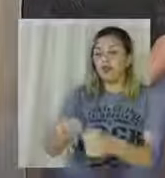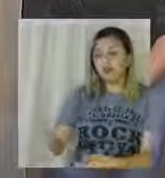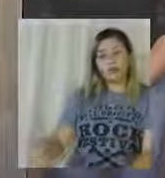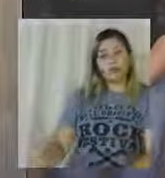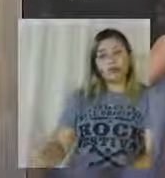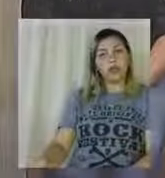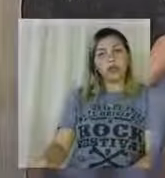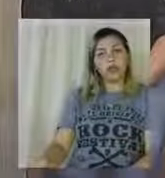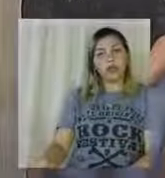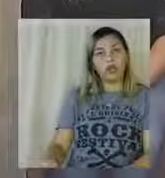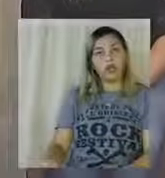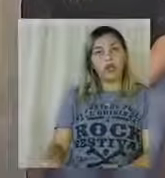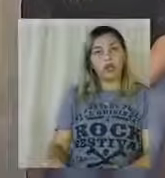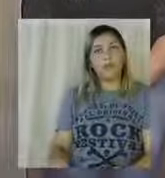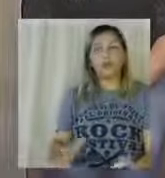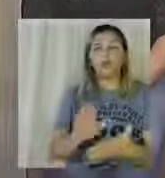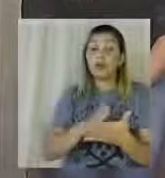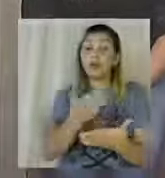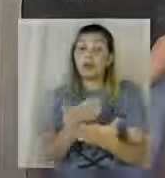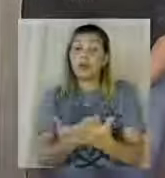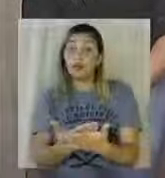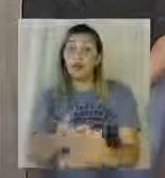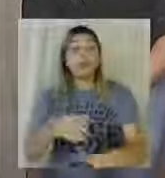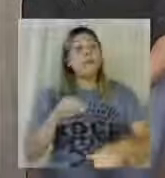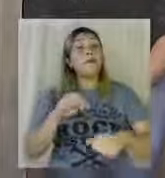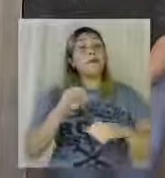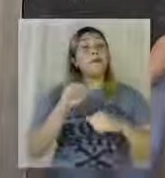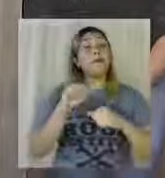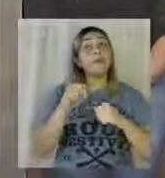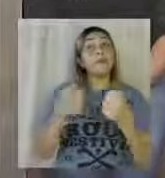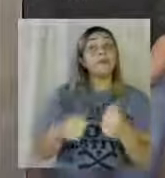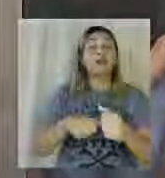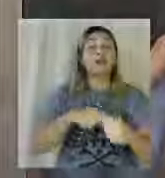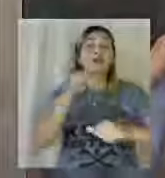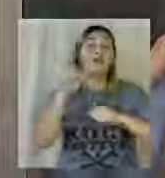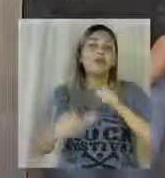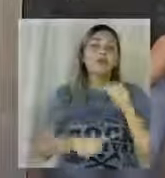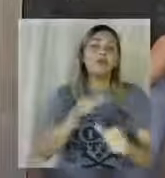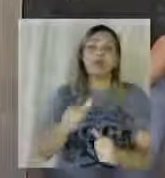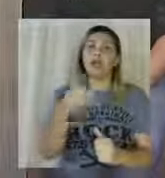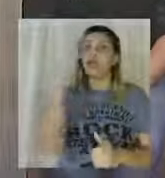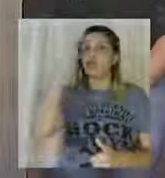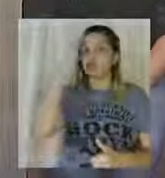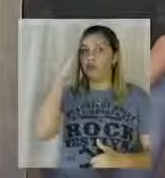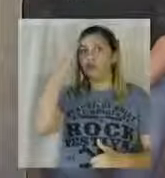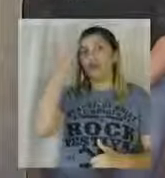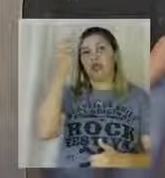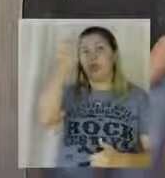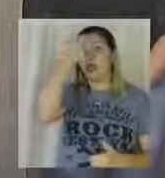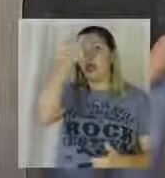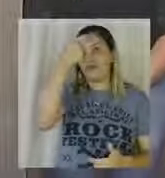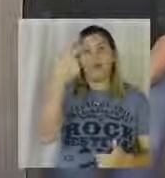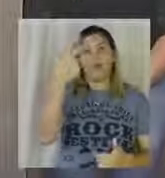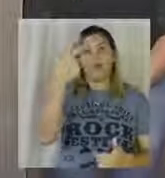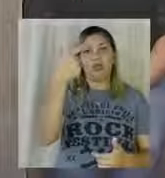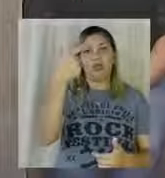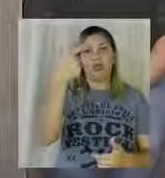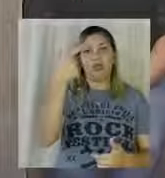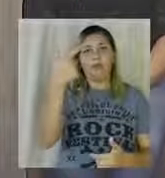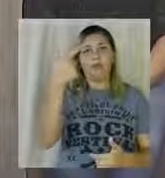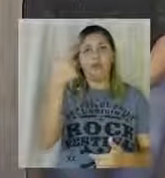O intérprete precisa disso, mudar o pensamento. Não é fácil para surdo, não, no Brasil. E esse pensamento